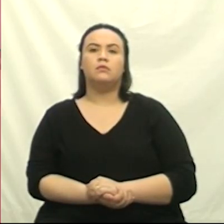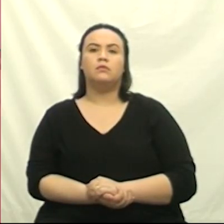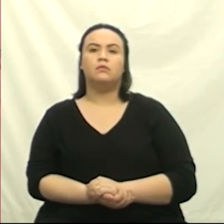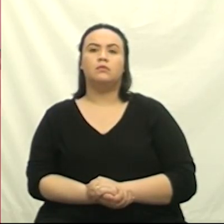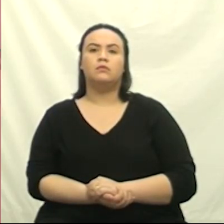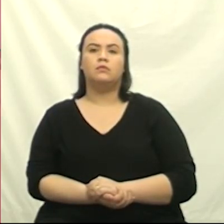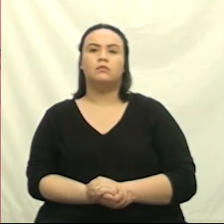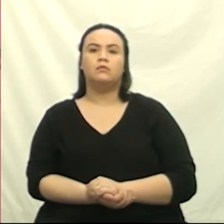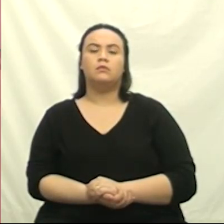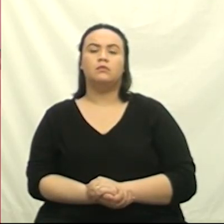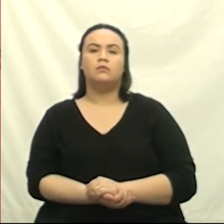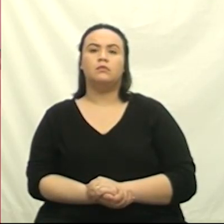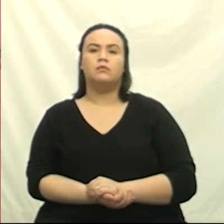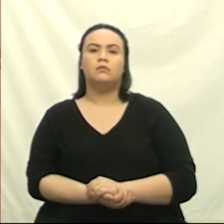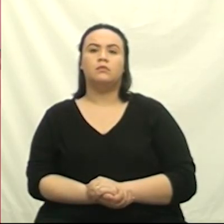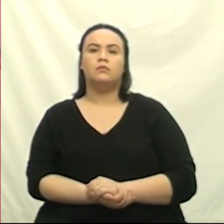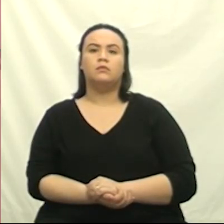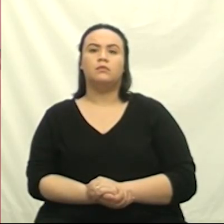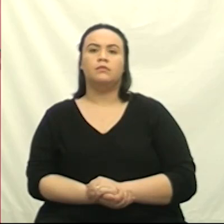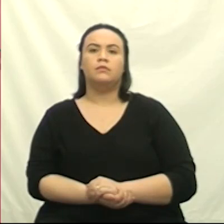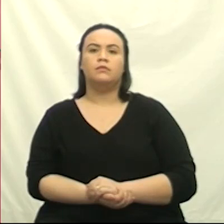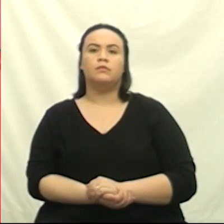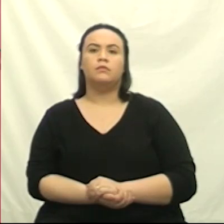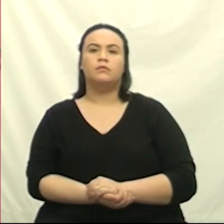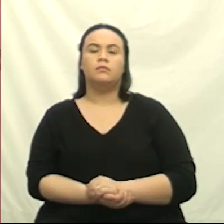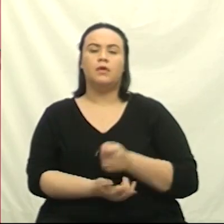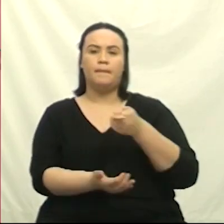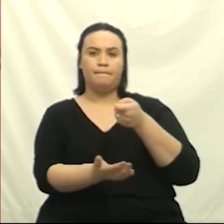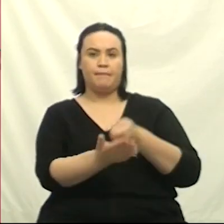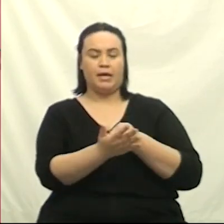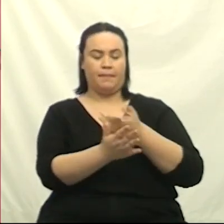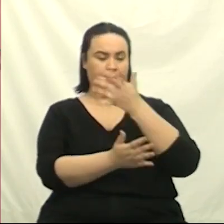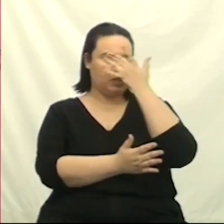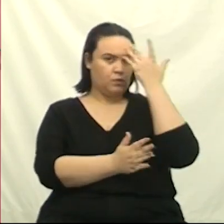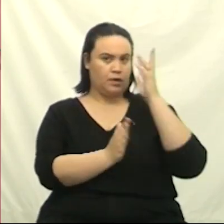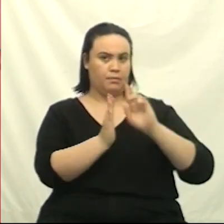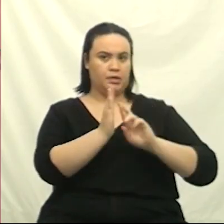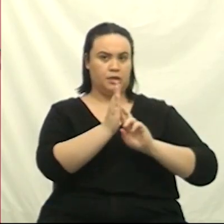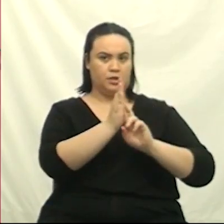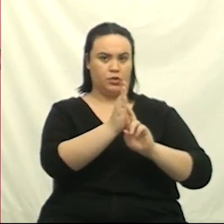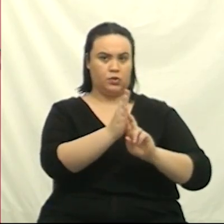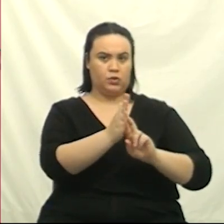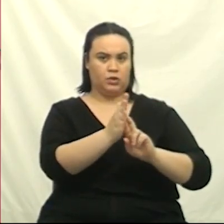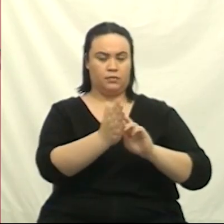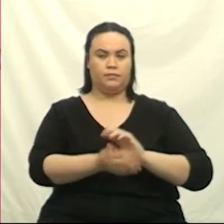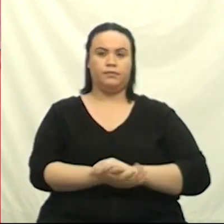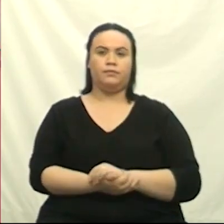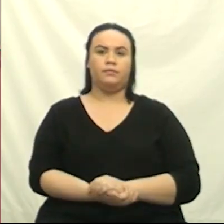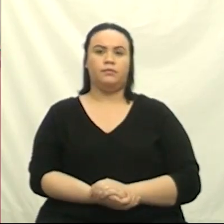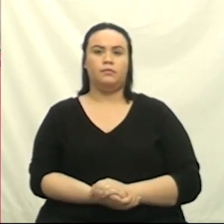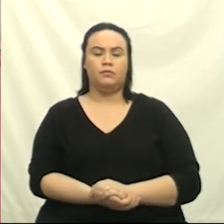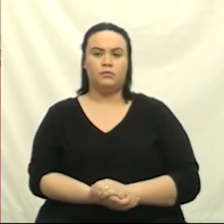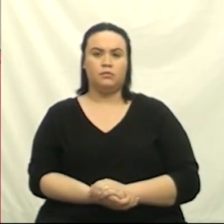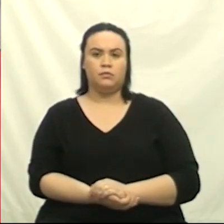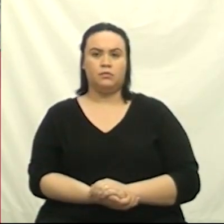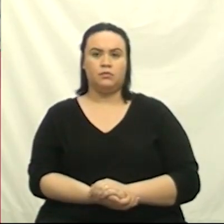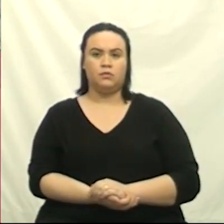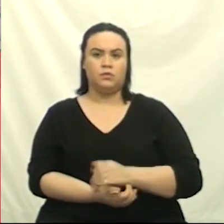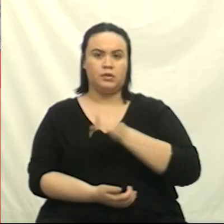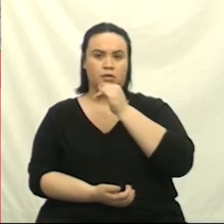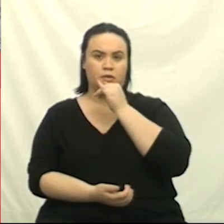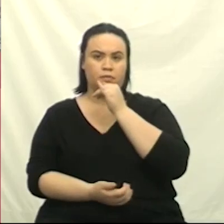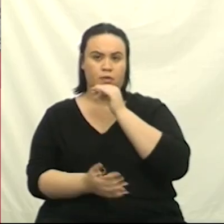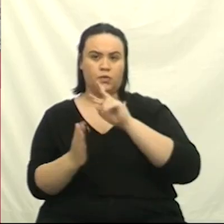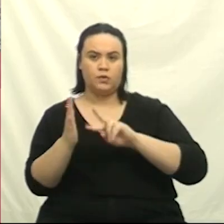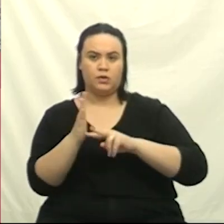aquele aquela pessoa que lá presta serviço para eles um exemplo é o